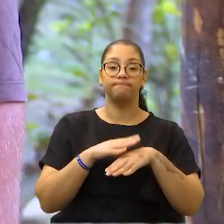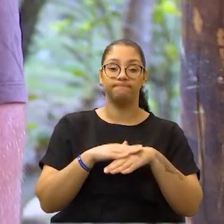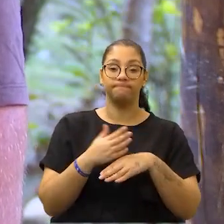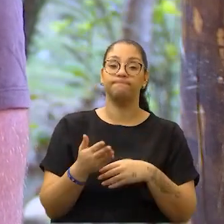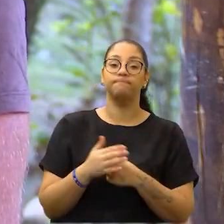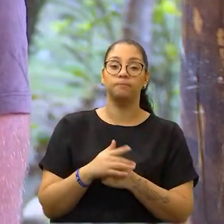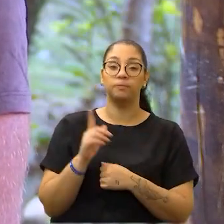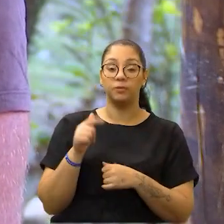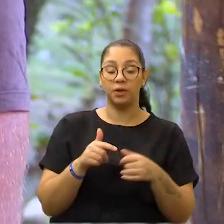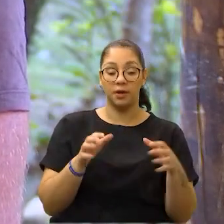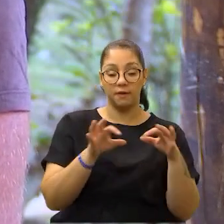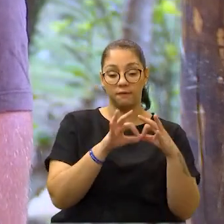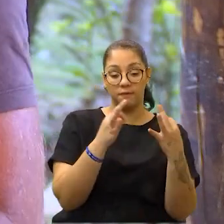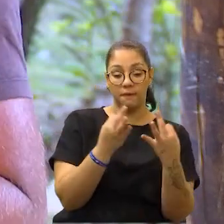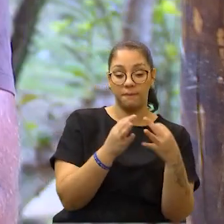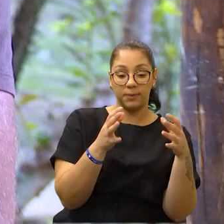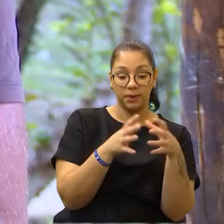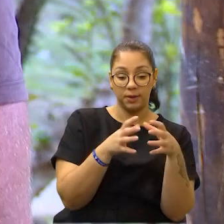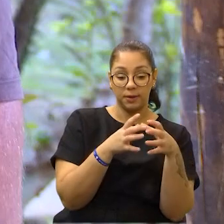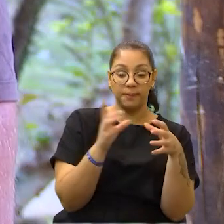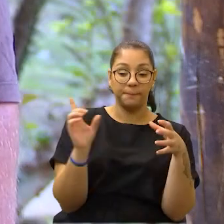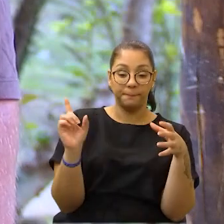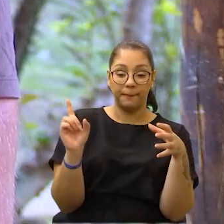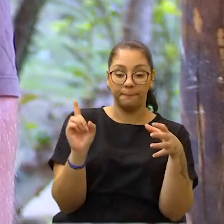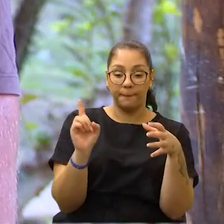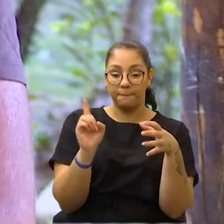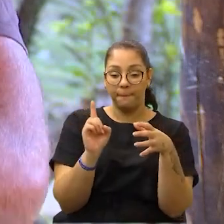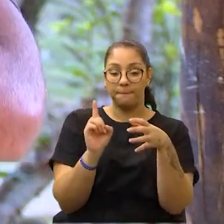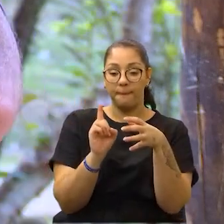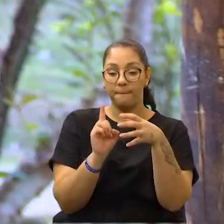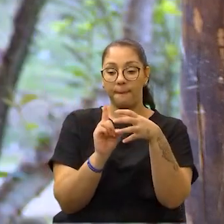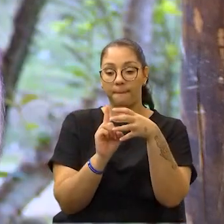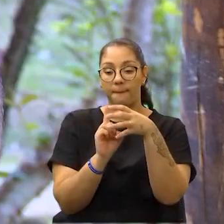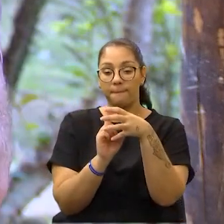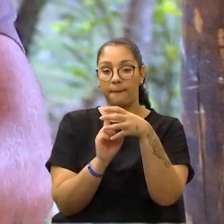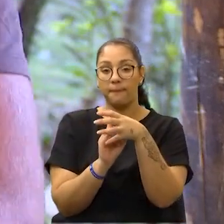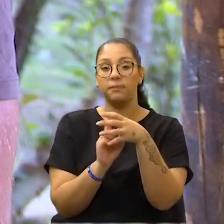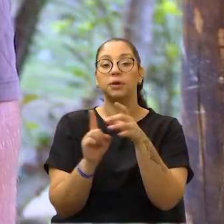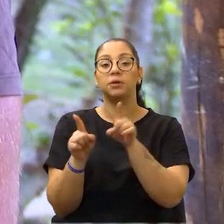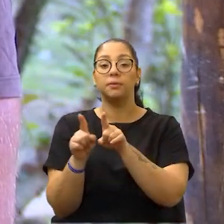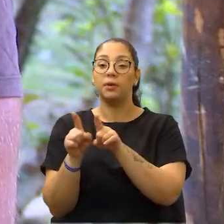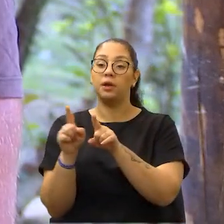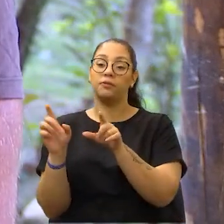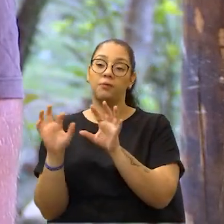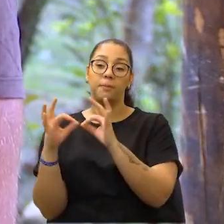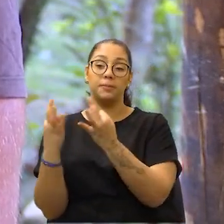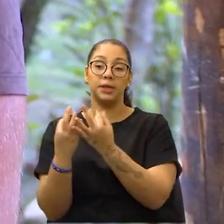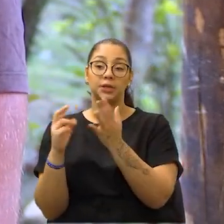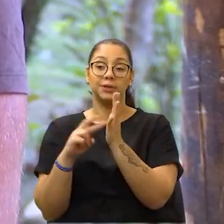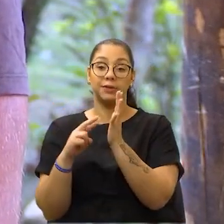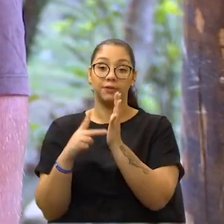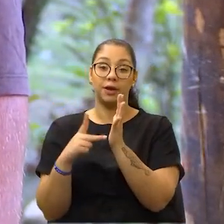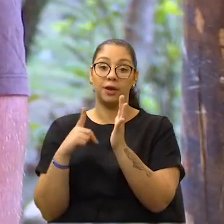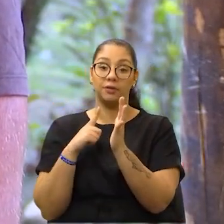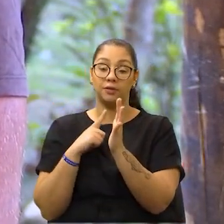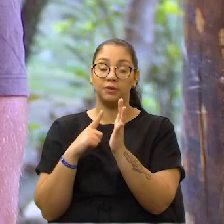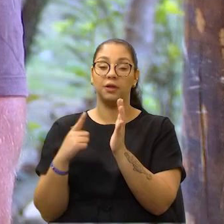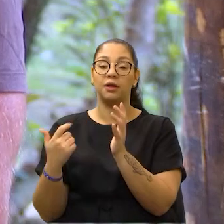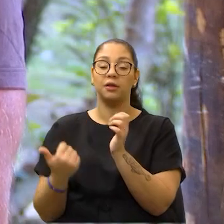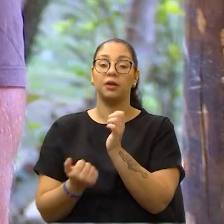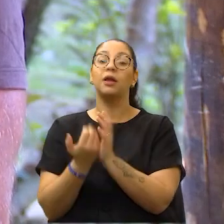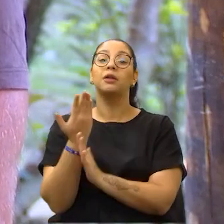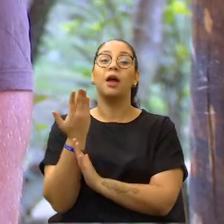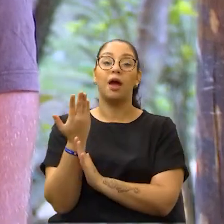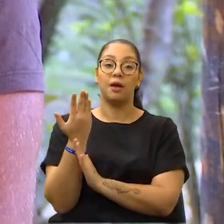esse trabalho de reaproximar a família extensa, reaproximar a família significativa, né, que é